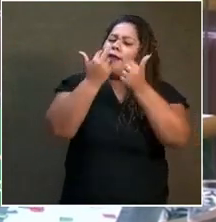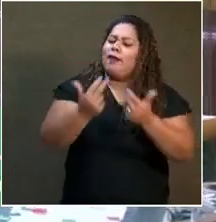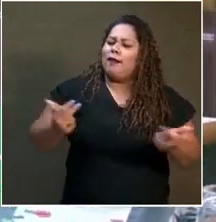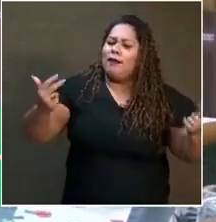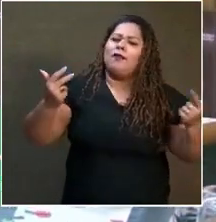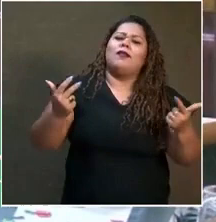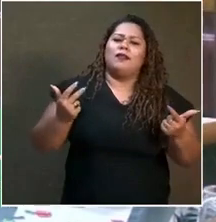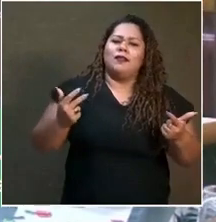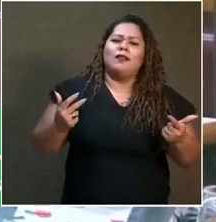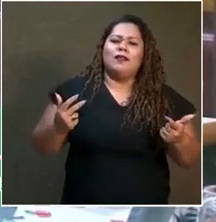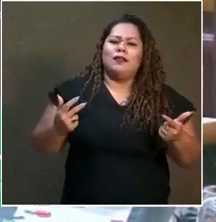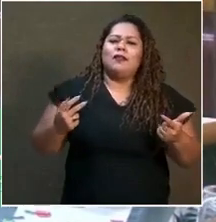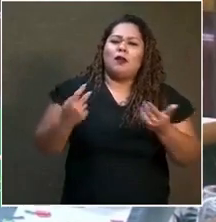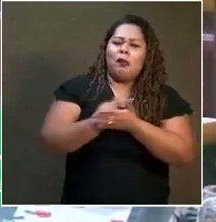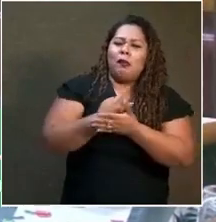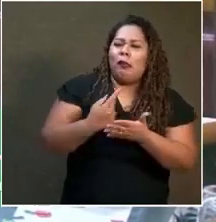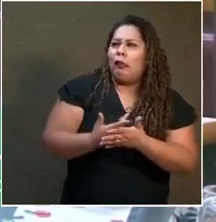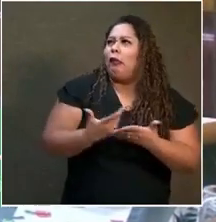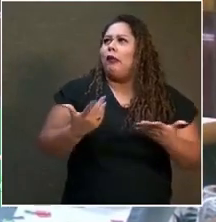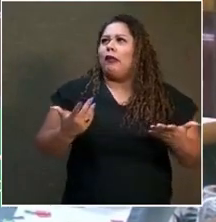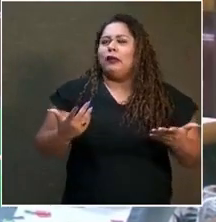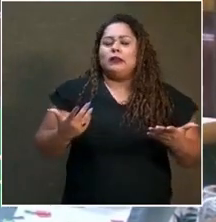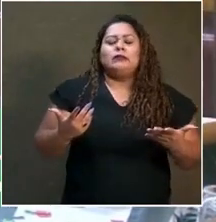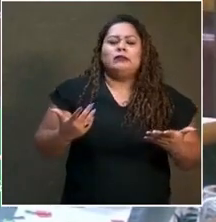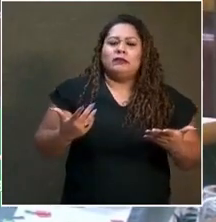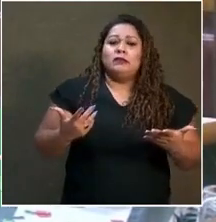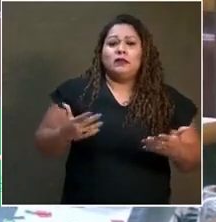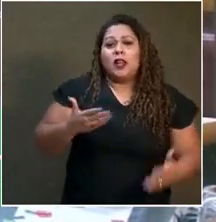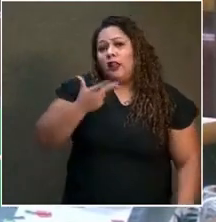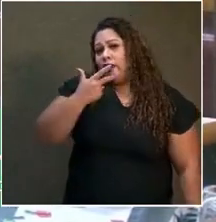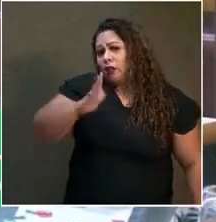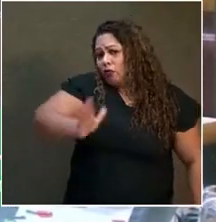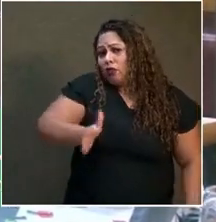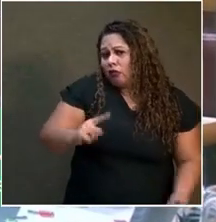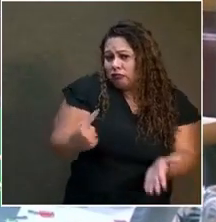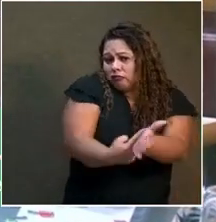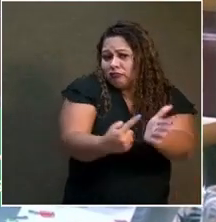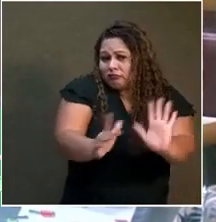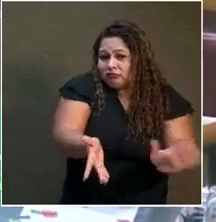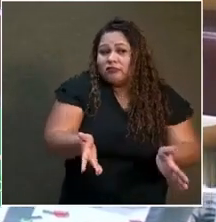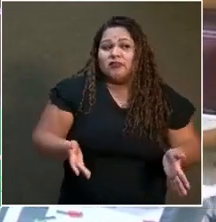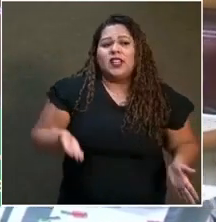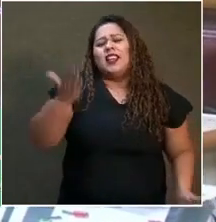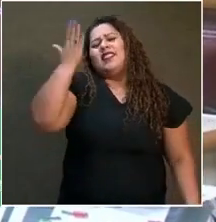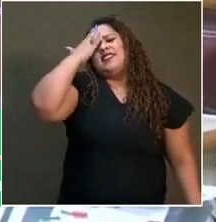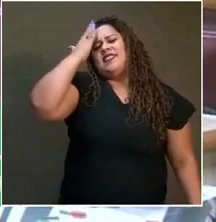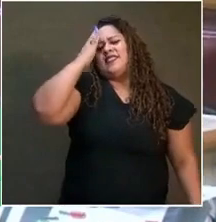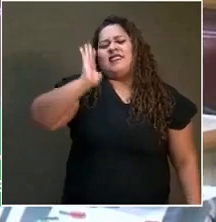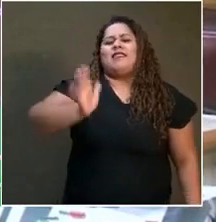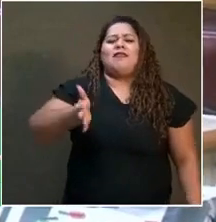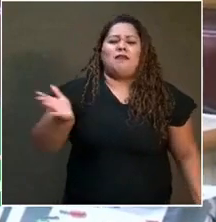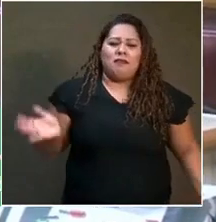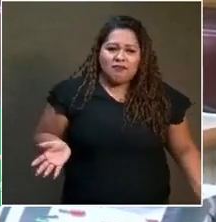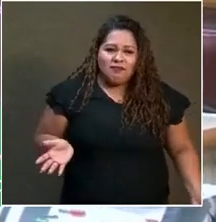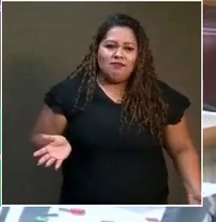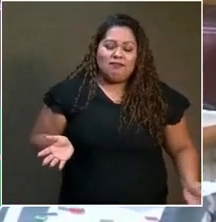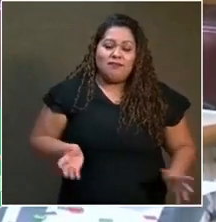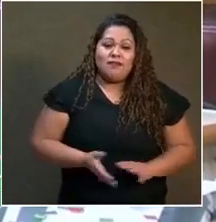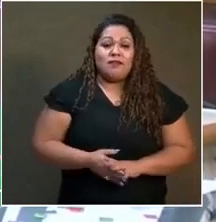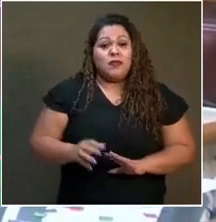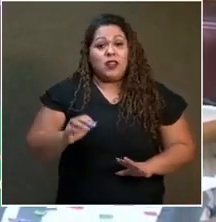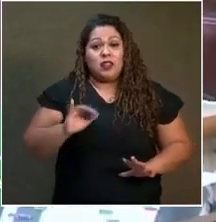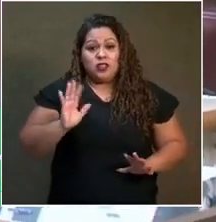a merda que ele fez, a besteira que ele fez. Ele falou aqui. Ele sabe disso.